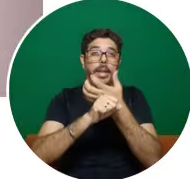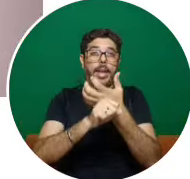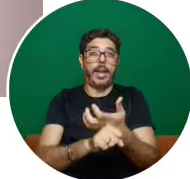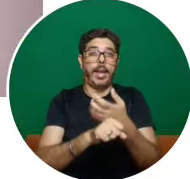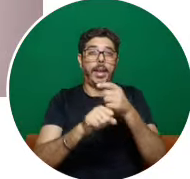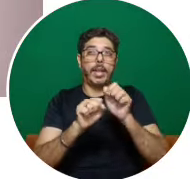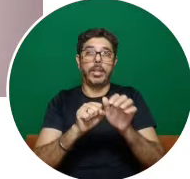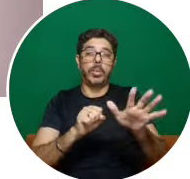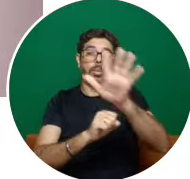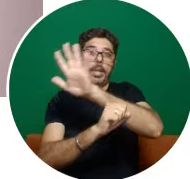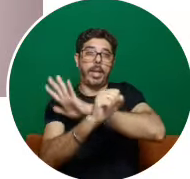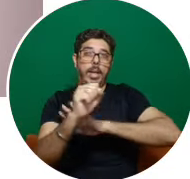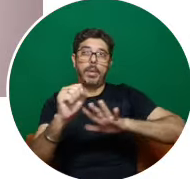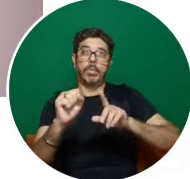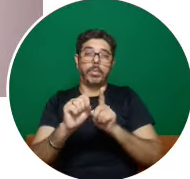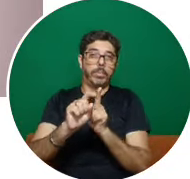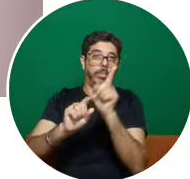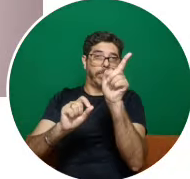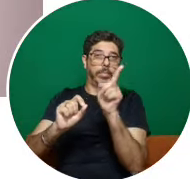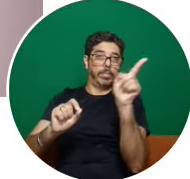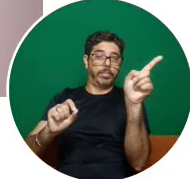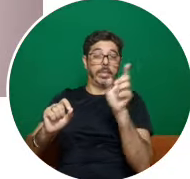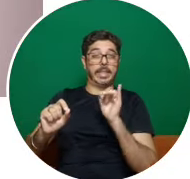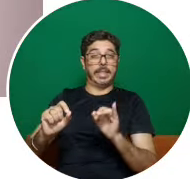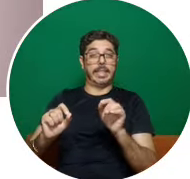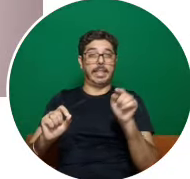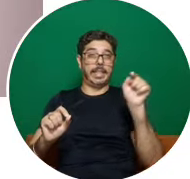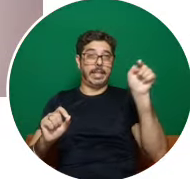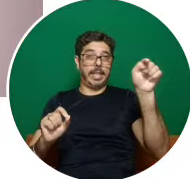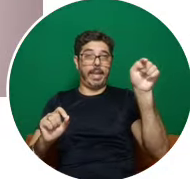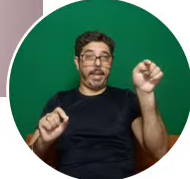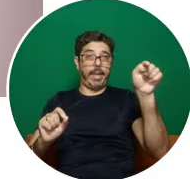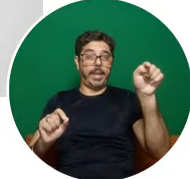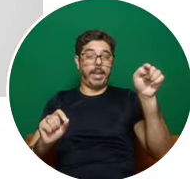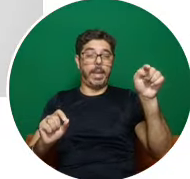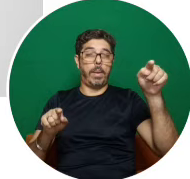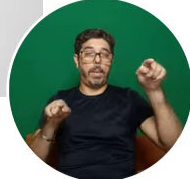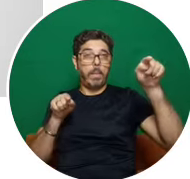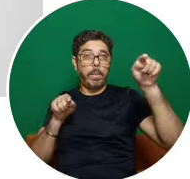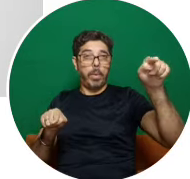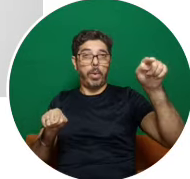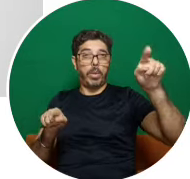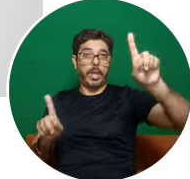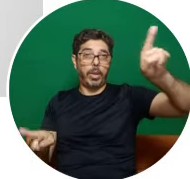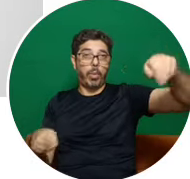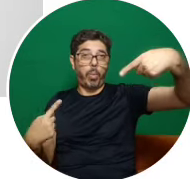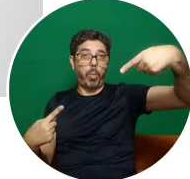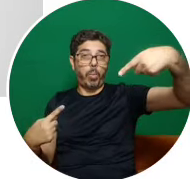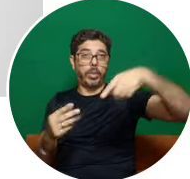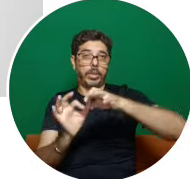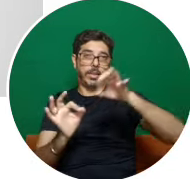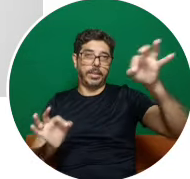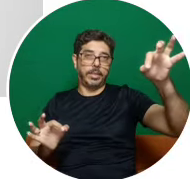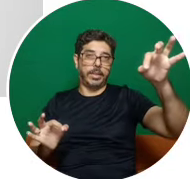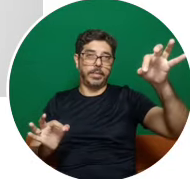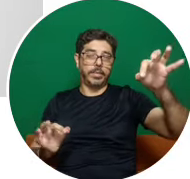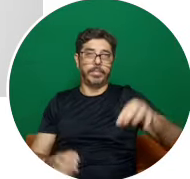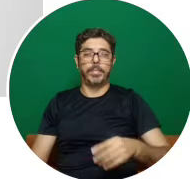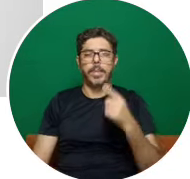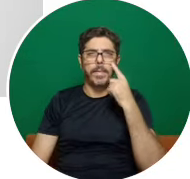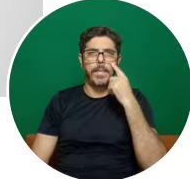A forma da energia potencial elétrica vai depender da distribuição de carga e seu campo. Por exemplo, se o campo elétrico for de uma